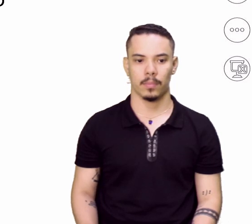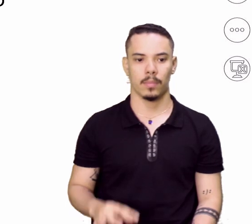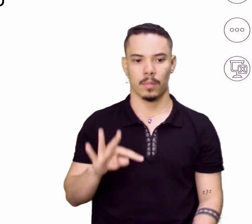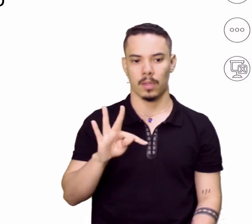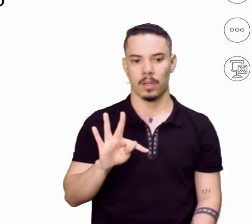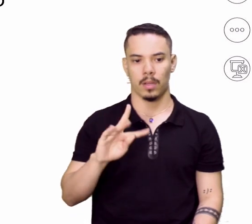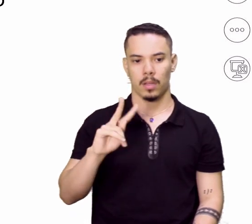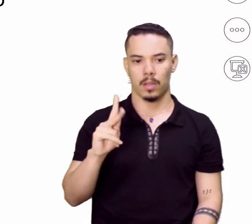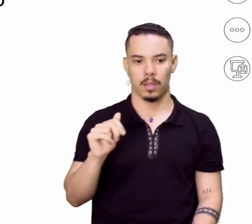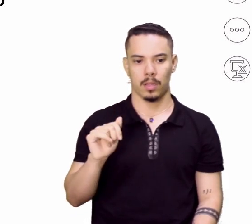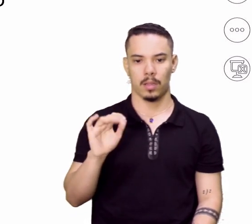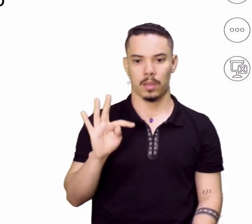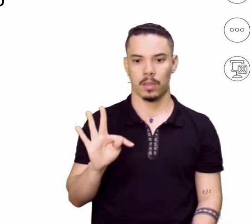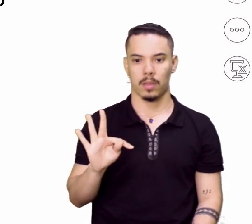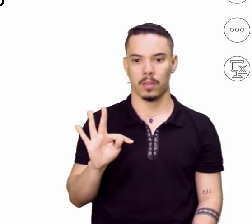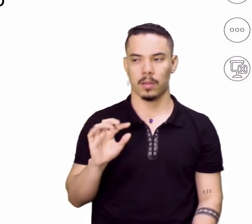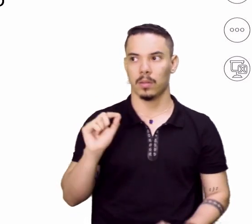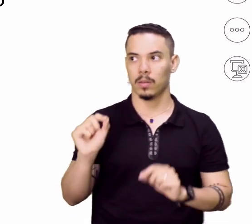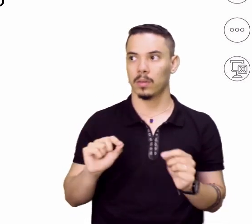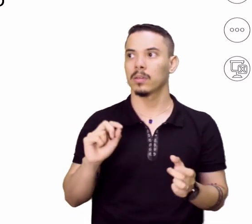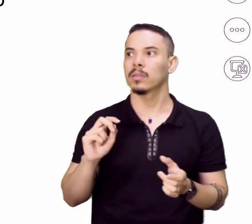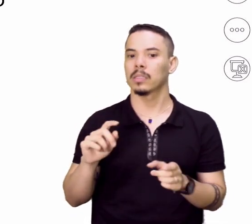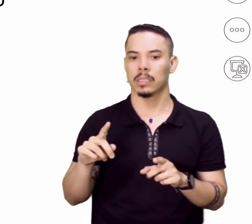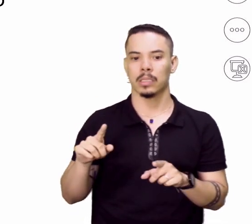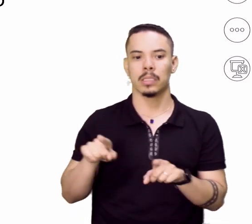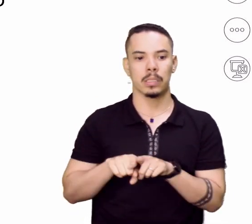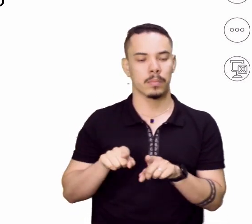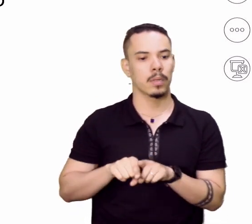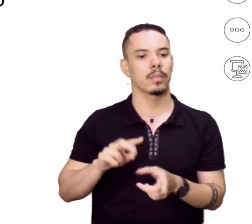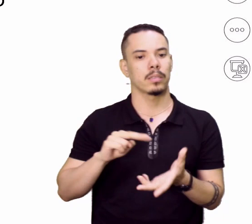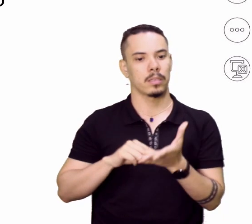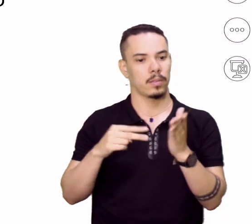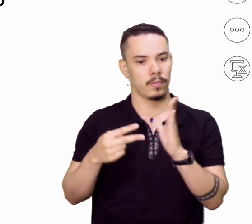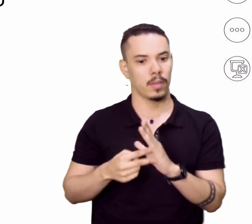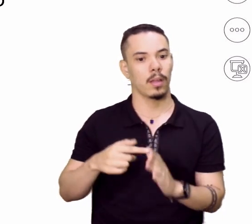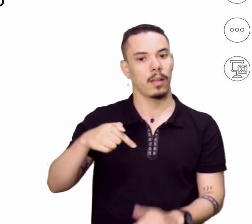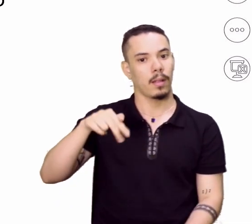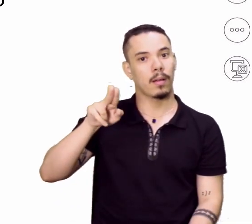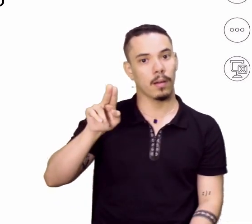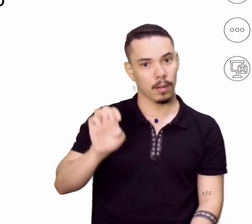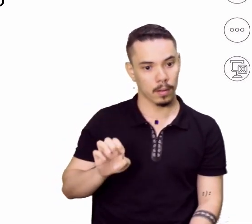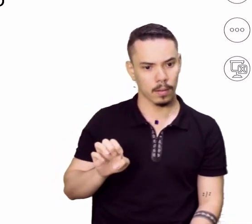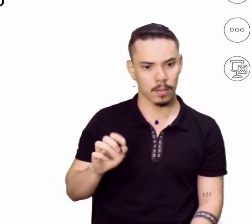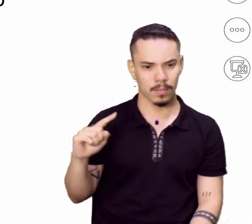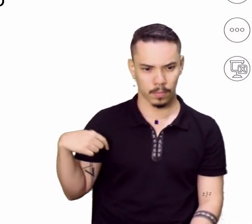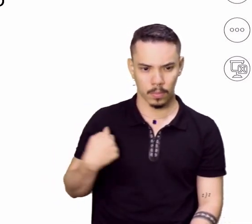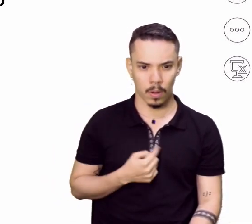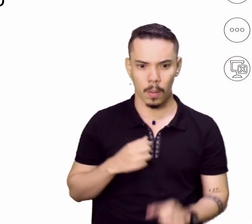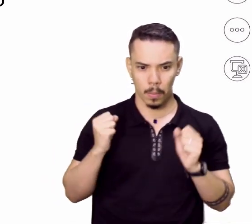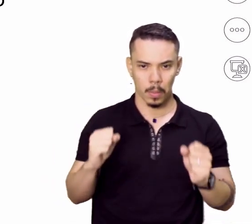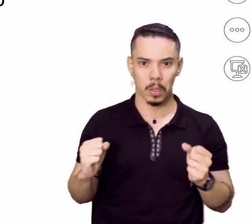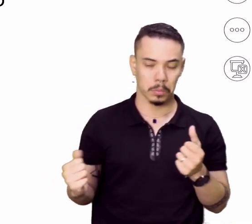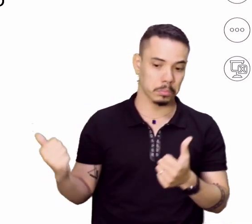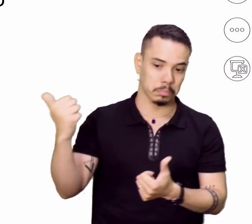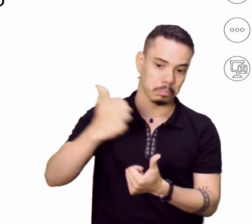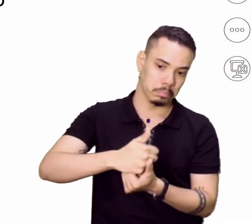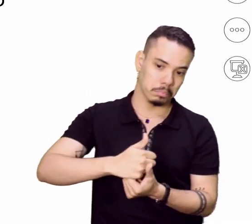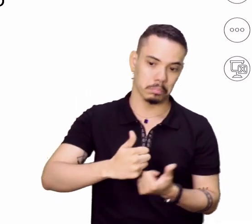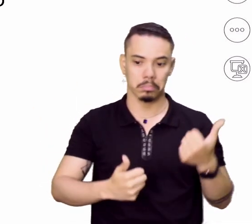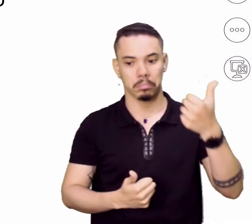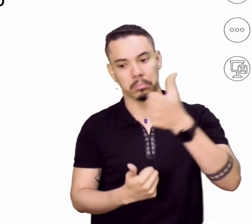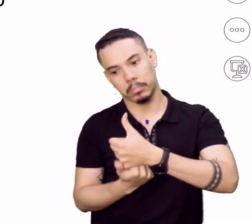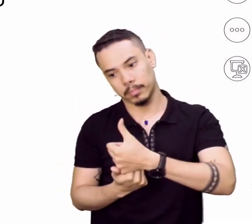significar que. E aí, então, se ele significa que, assim como esse, será que a gente pode fazer a substituição de um para o